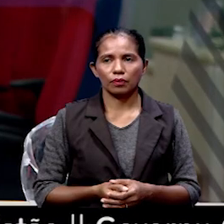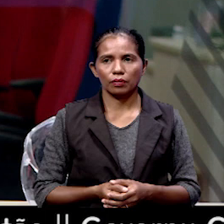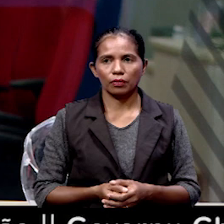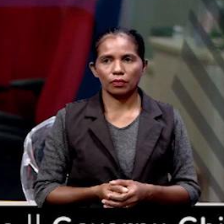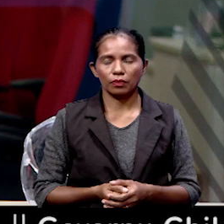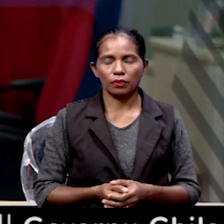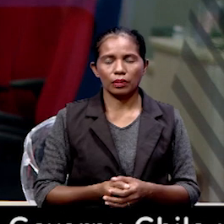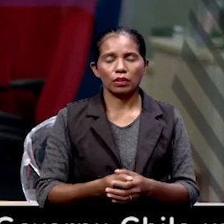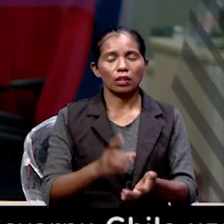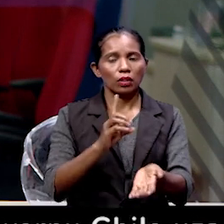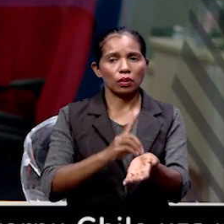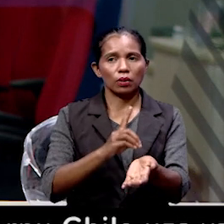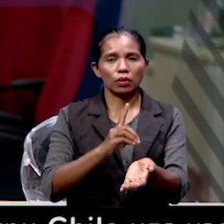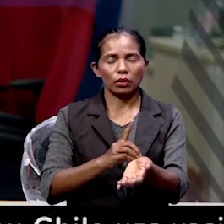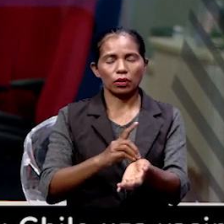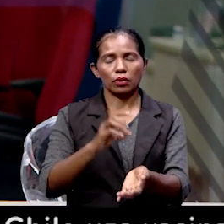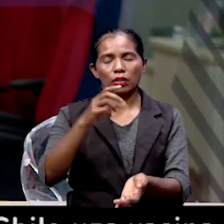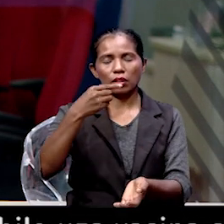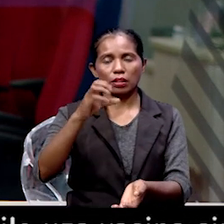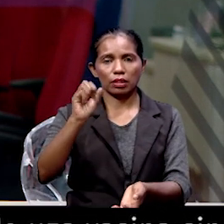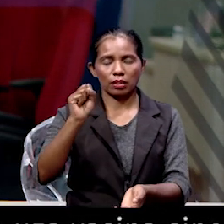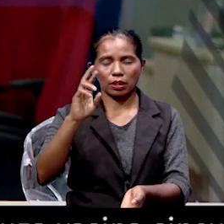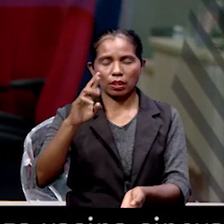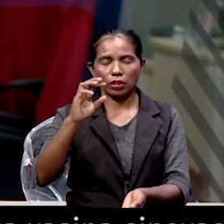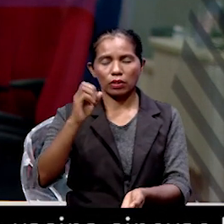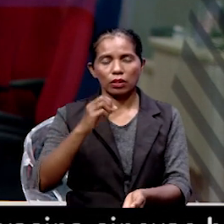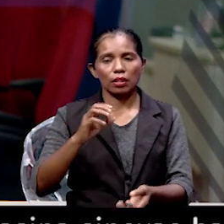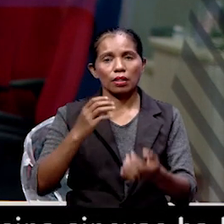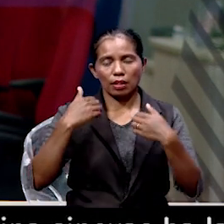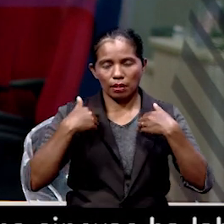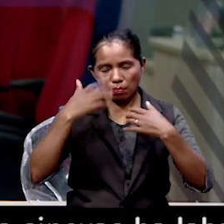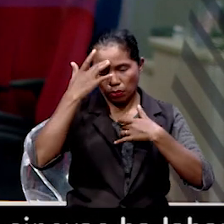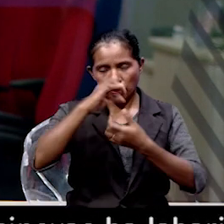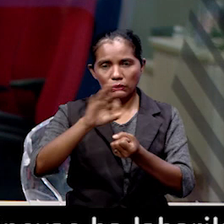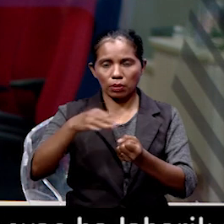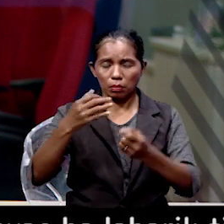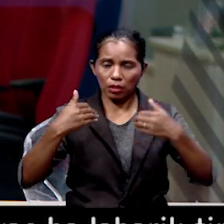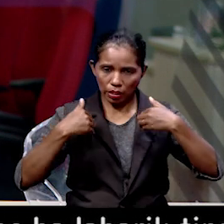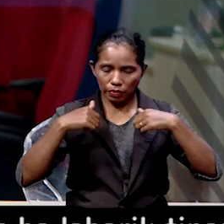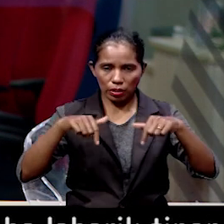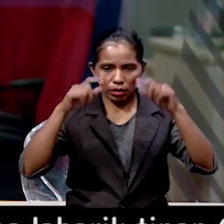Doutor Sérgio Lobo, Covid-19 nem existe Duni e Timor-Leste.